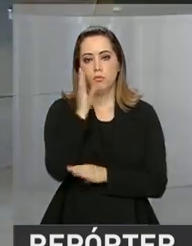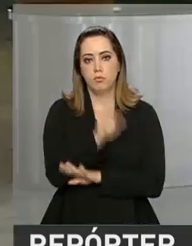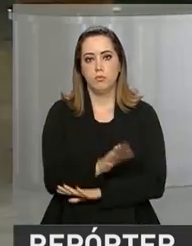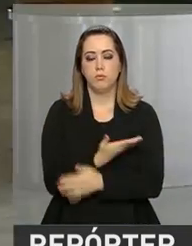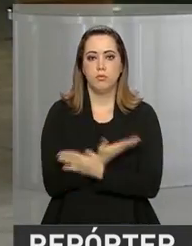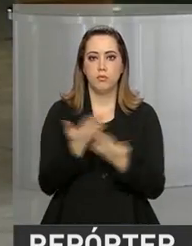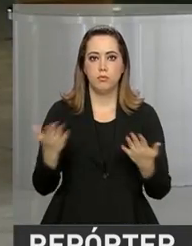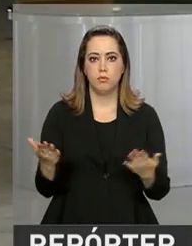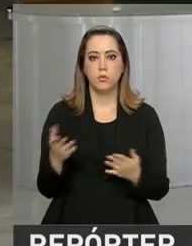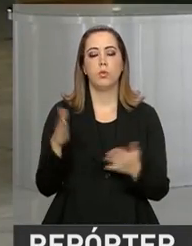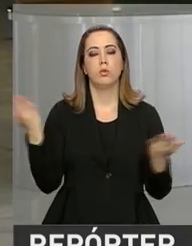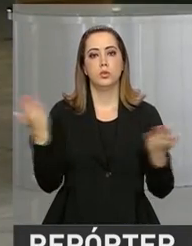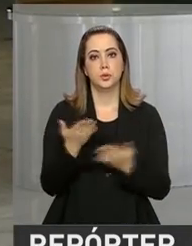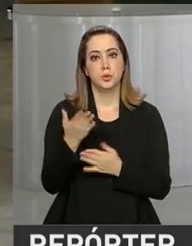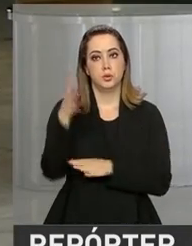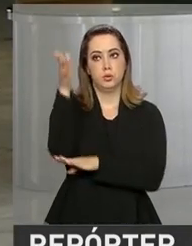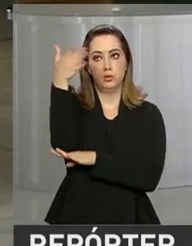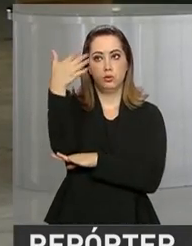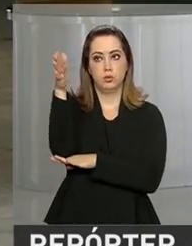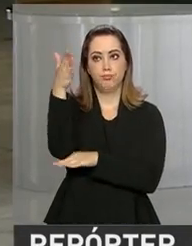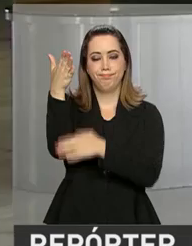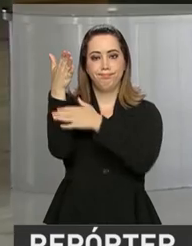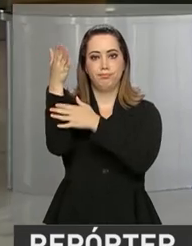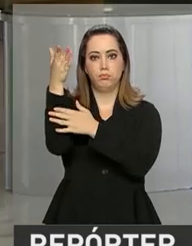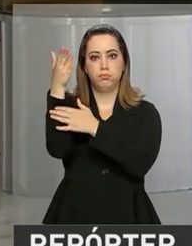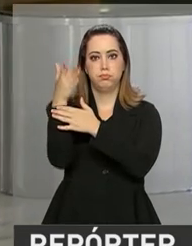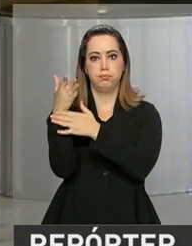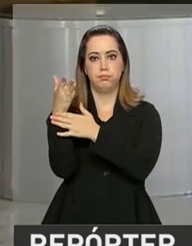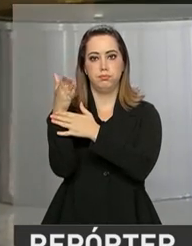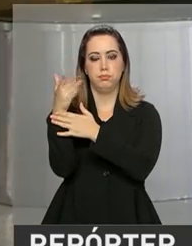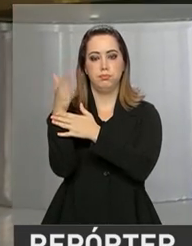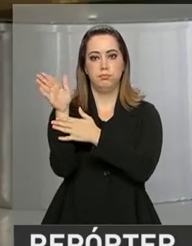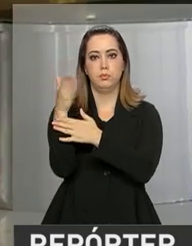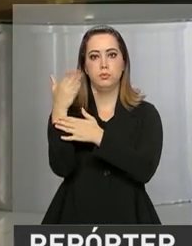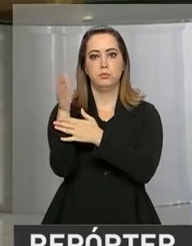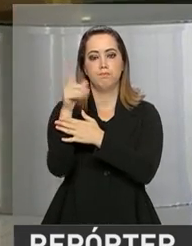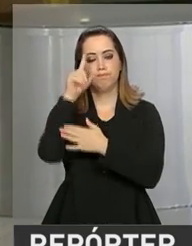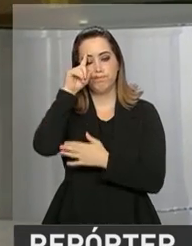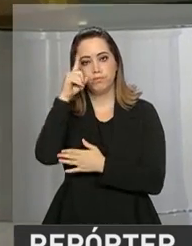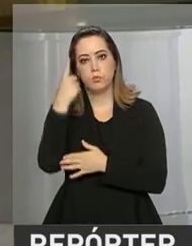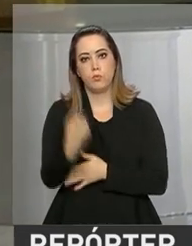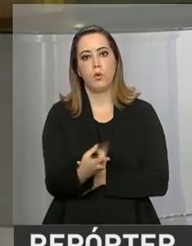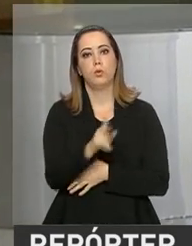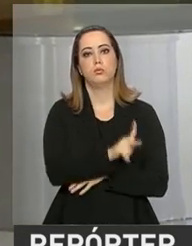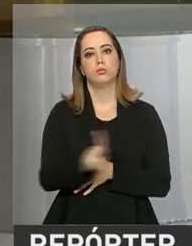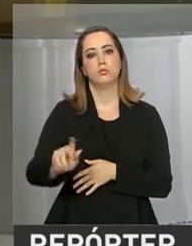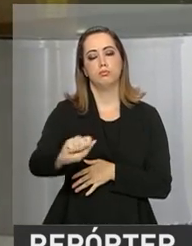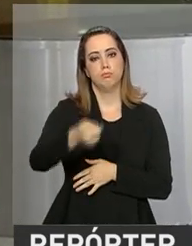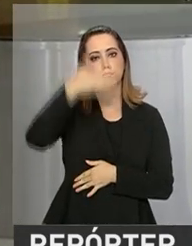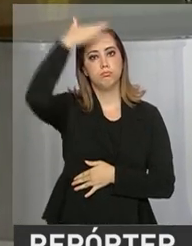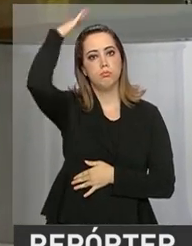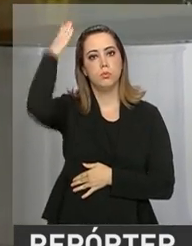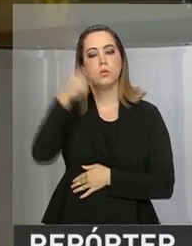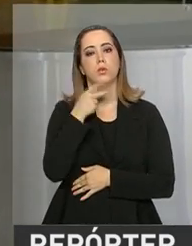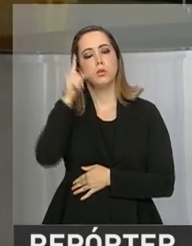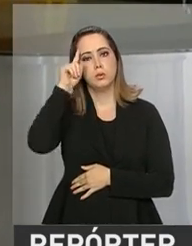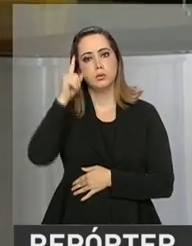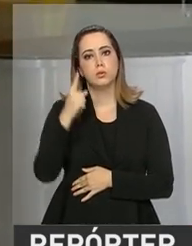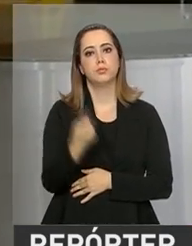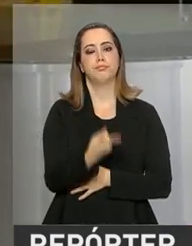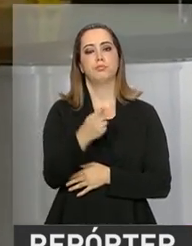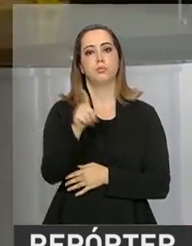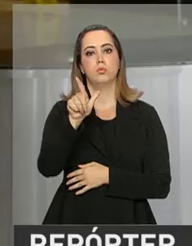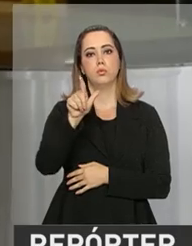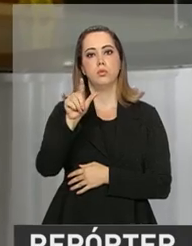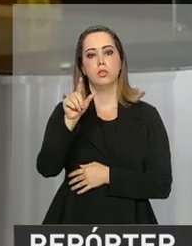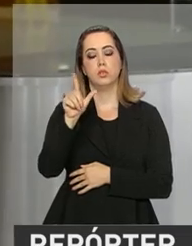Leandro as bandeiras no país estão a meio mastro respeitando o decreto do presidente exercício Michel Temer que estipulou luta